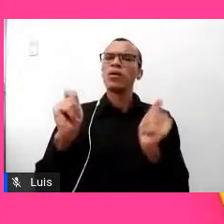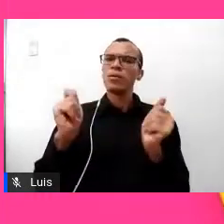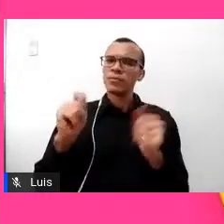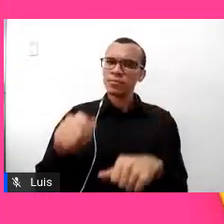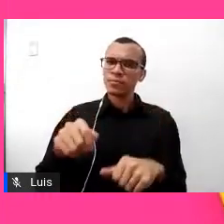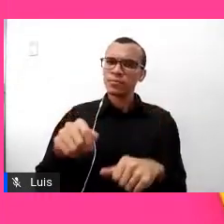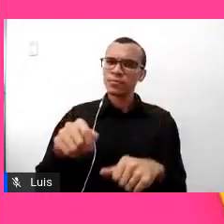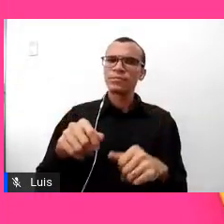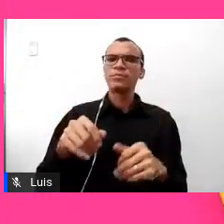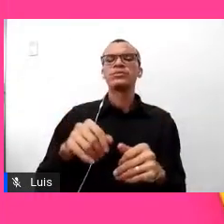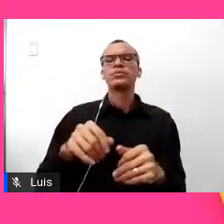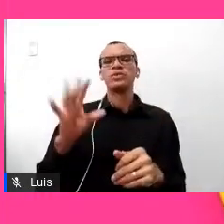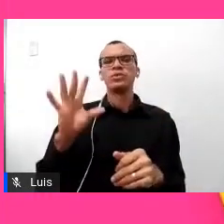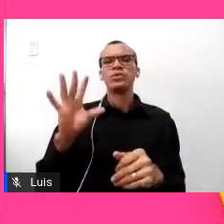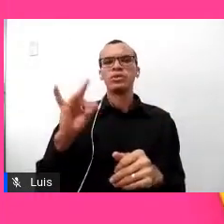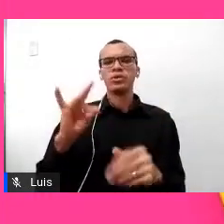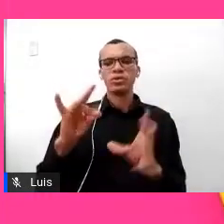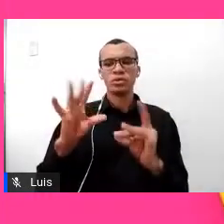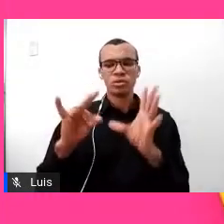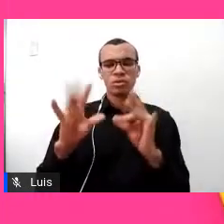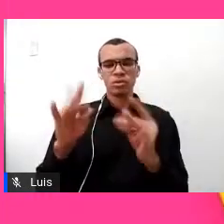cola.